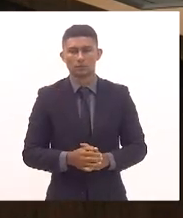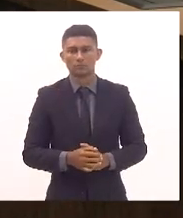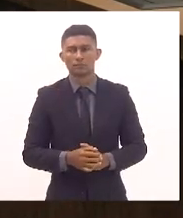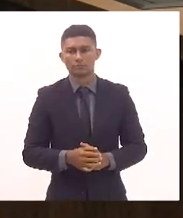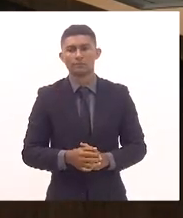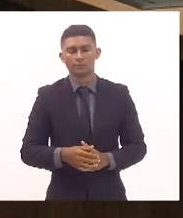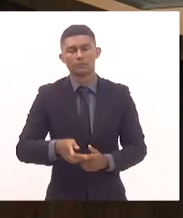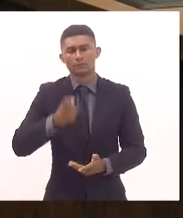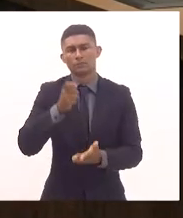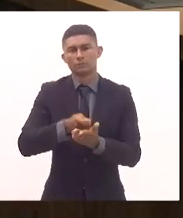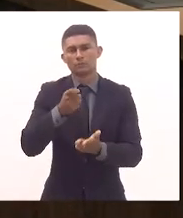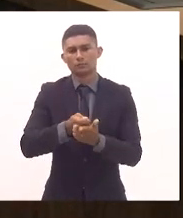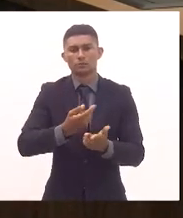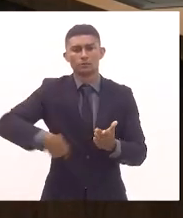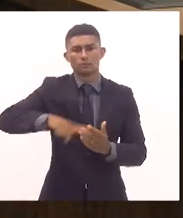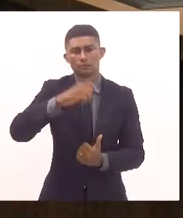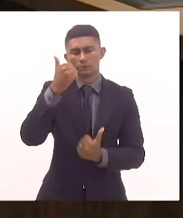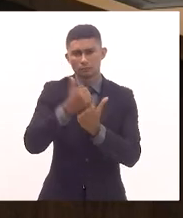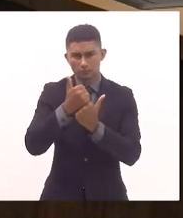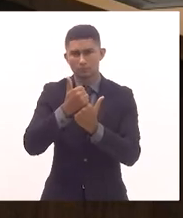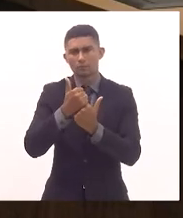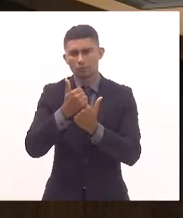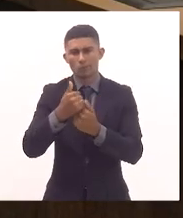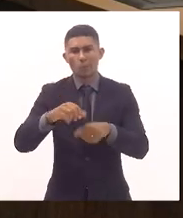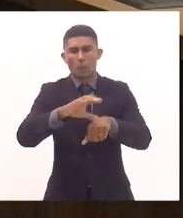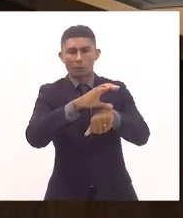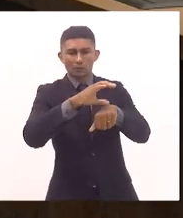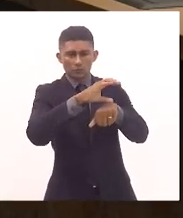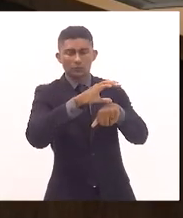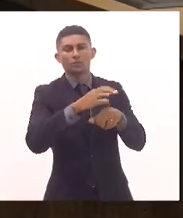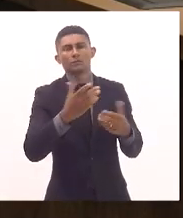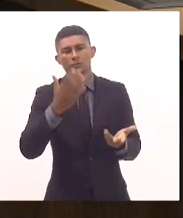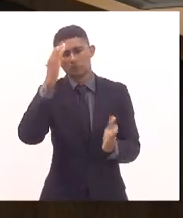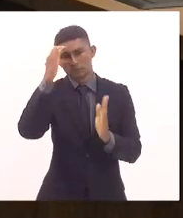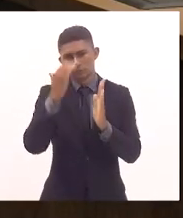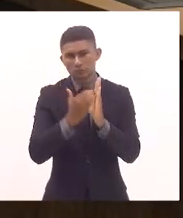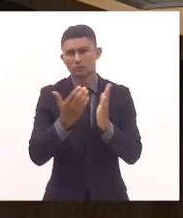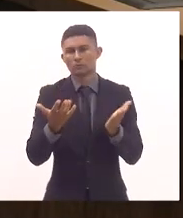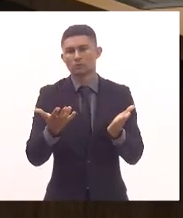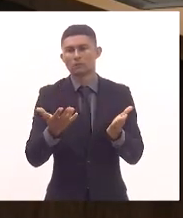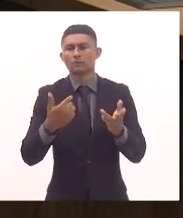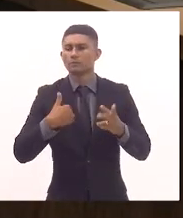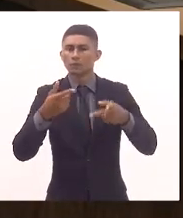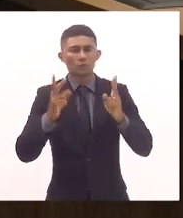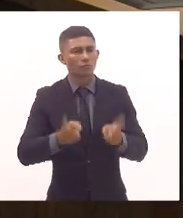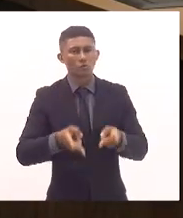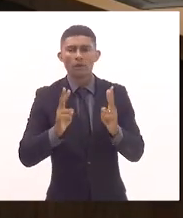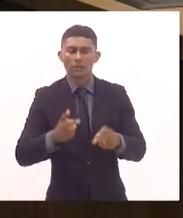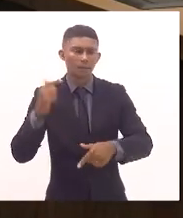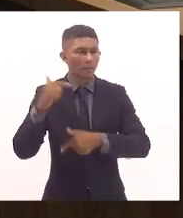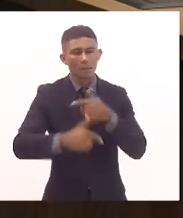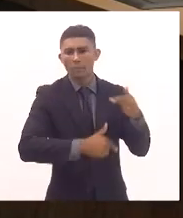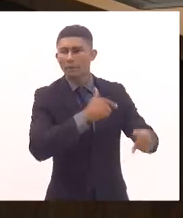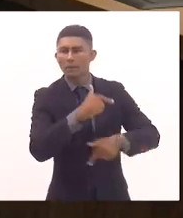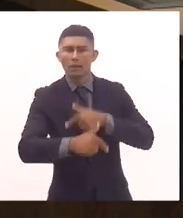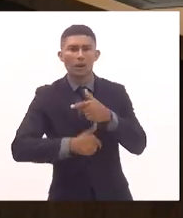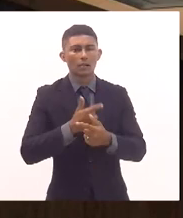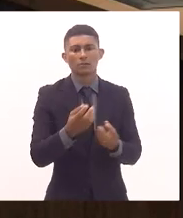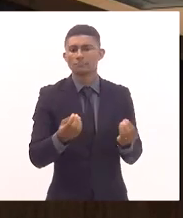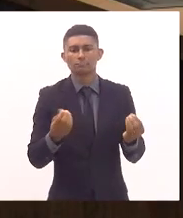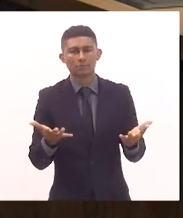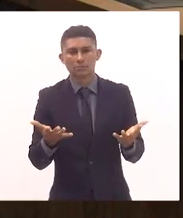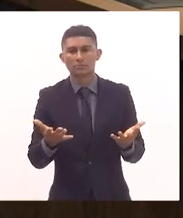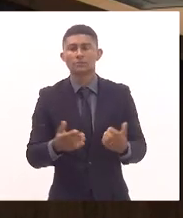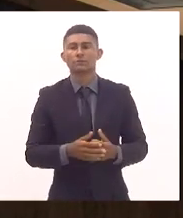nossa obrigação defender a força constitucional. Continuarei a trabalhar para fortalecer